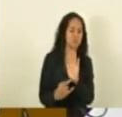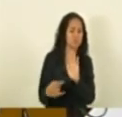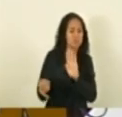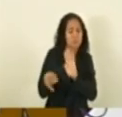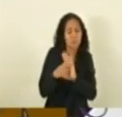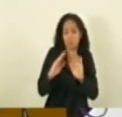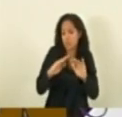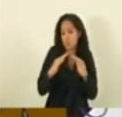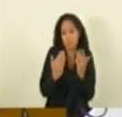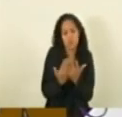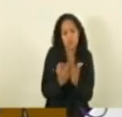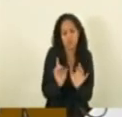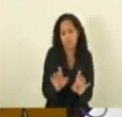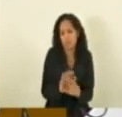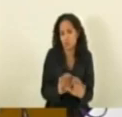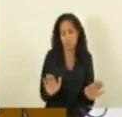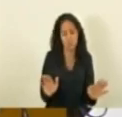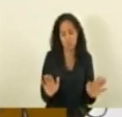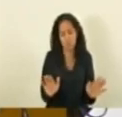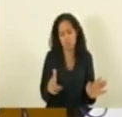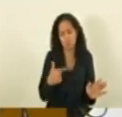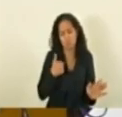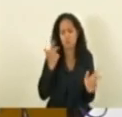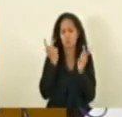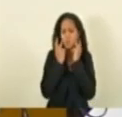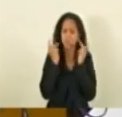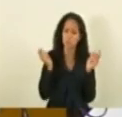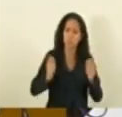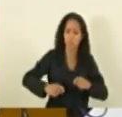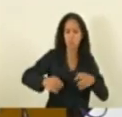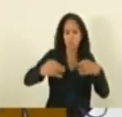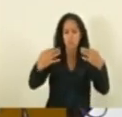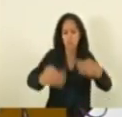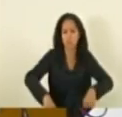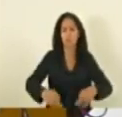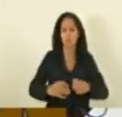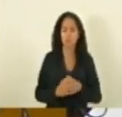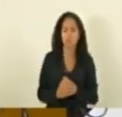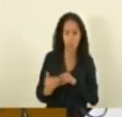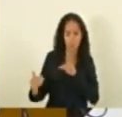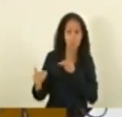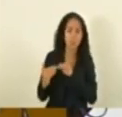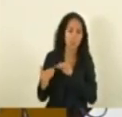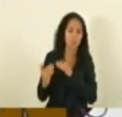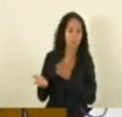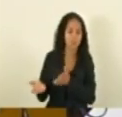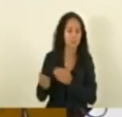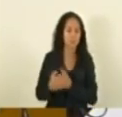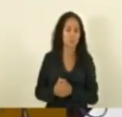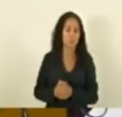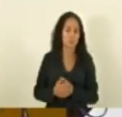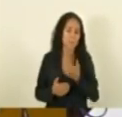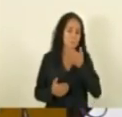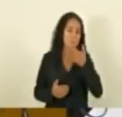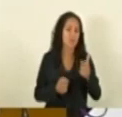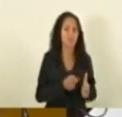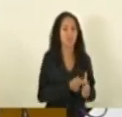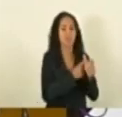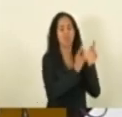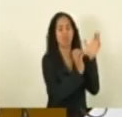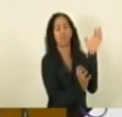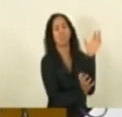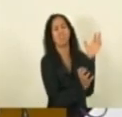da própria escola. Então, não vejo nada demais, acho que é justo, inclusive, melhor do que ficar dependendo da